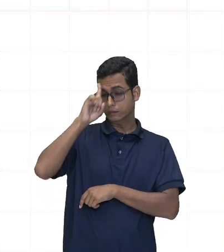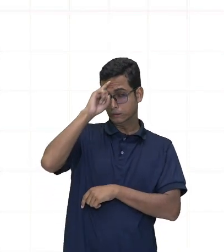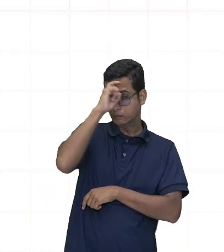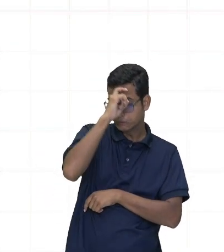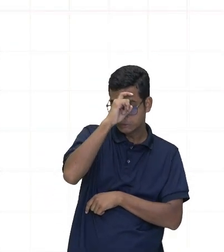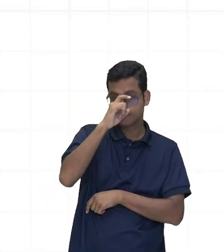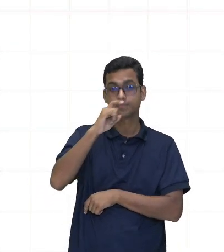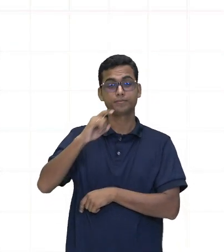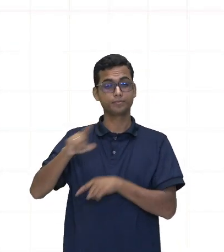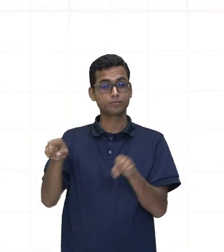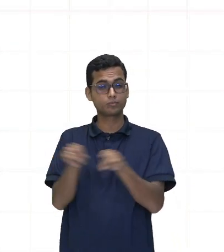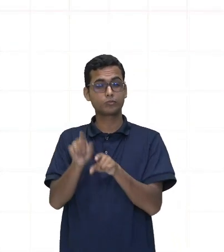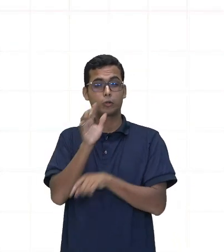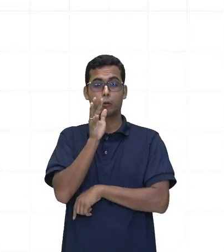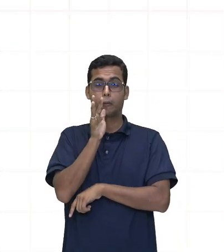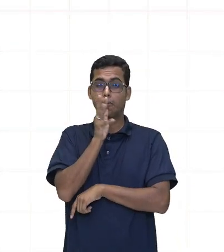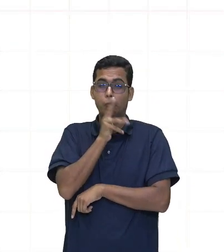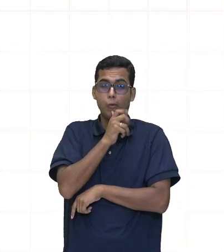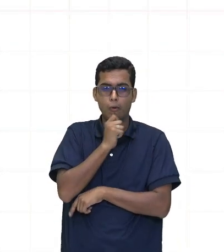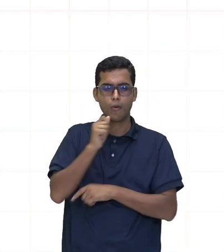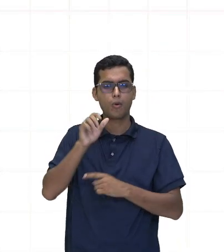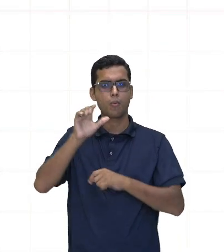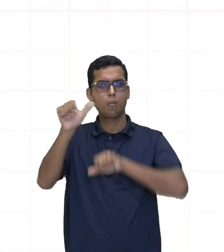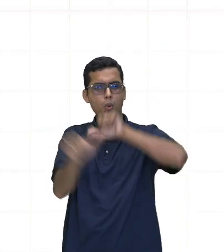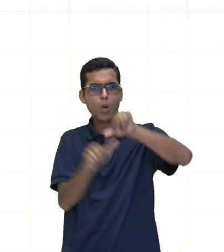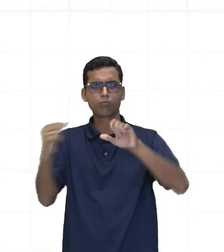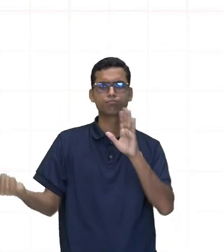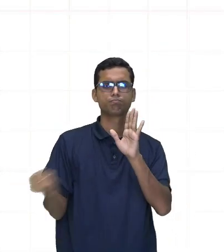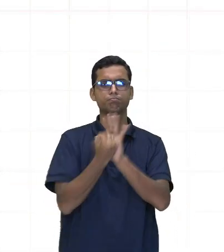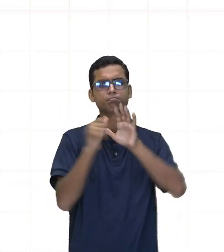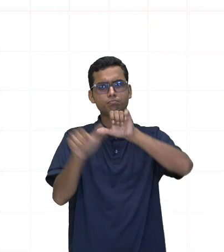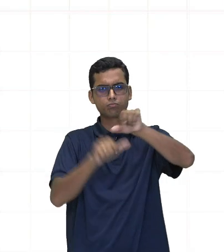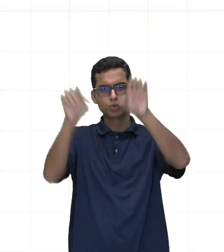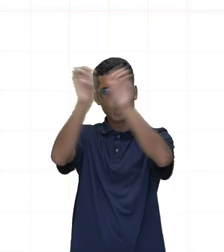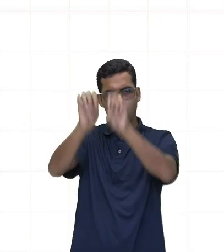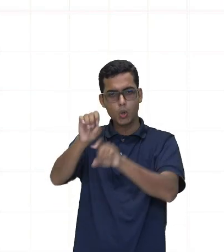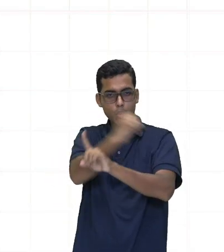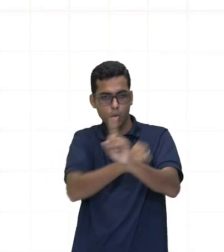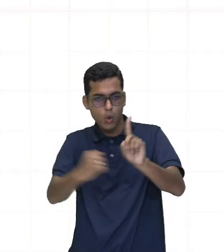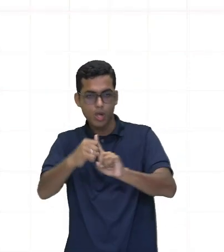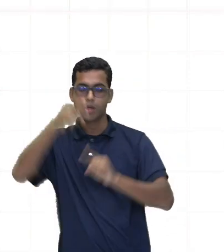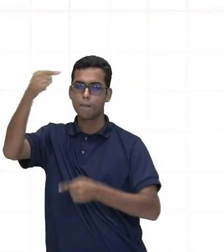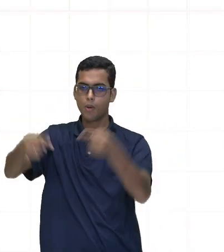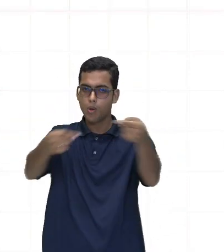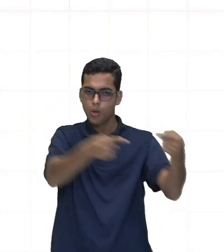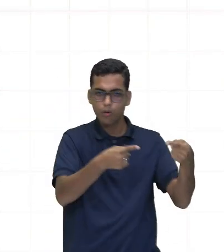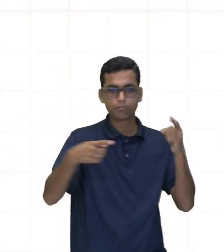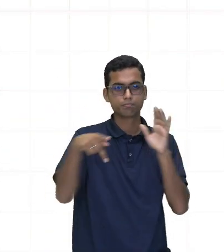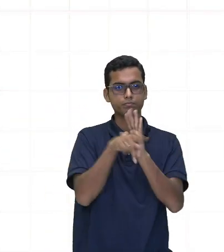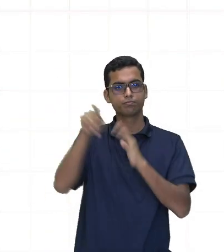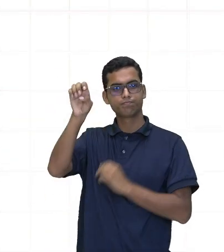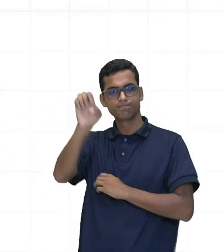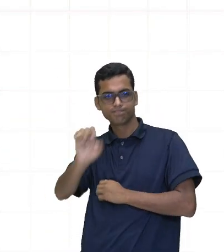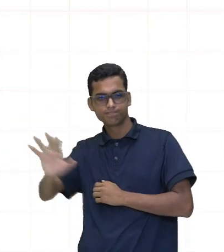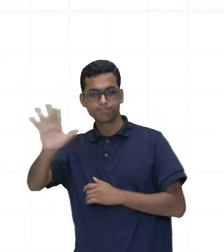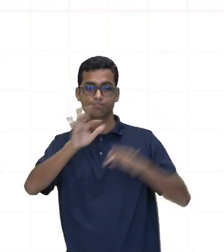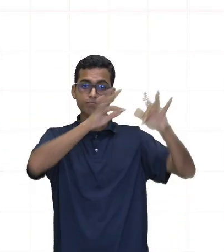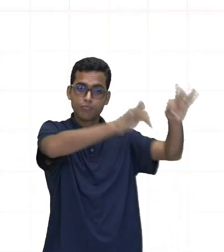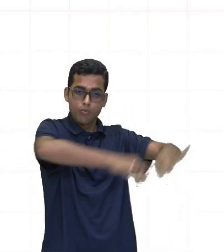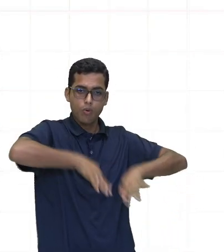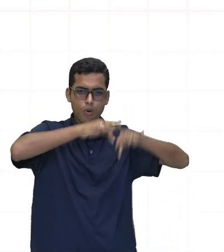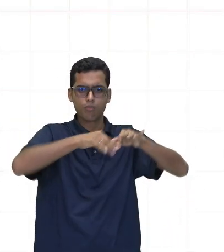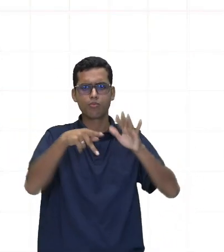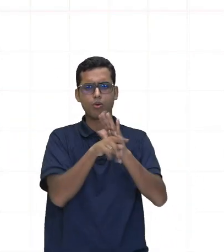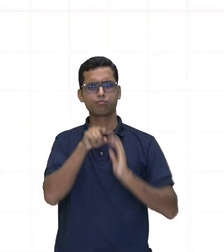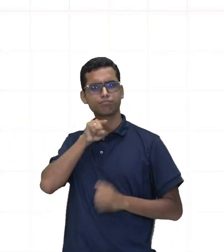sociedade feudal, marcada ali na sua base por servos e camponeses, pela nobreza e pelo clero? Então,